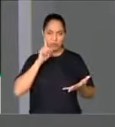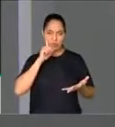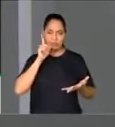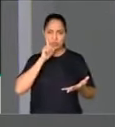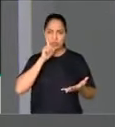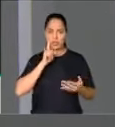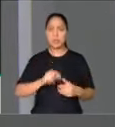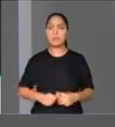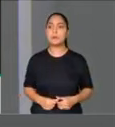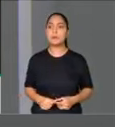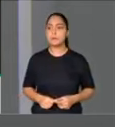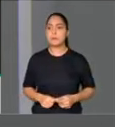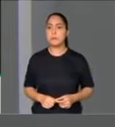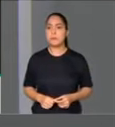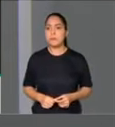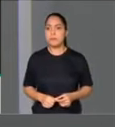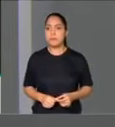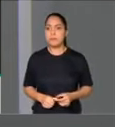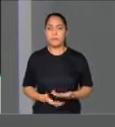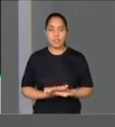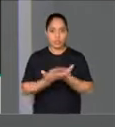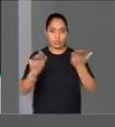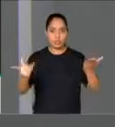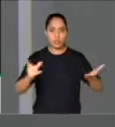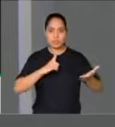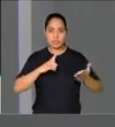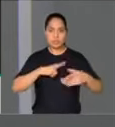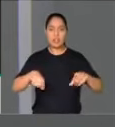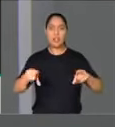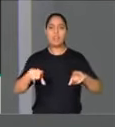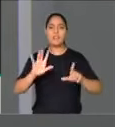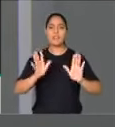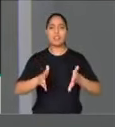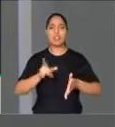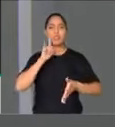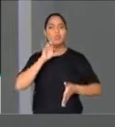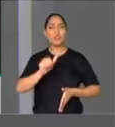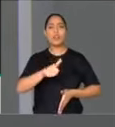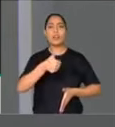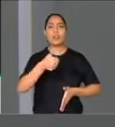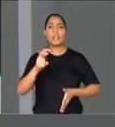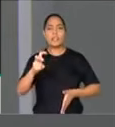A gente teve também, até o dia 15 de maio desse ano,